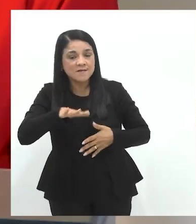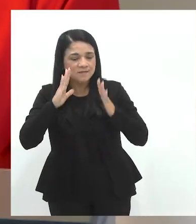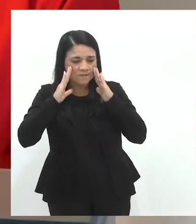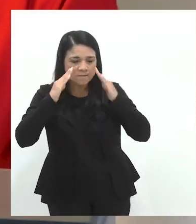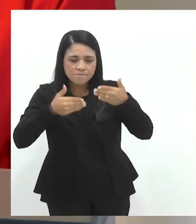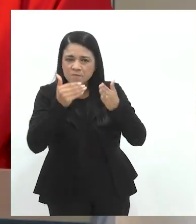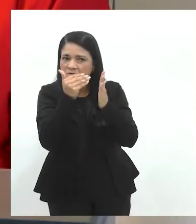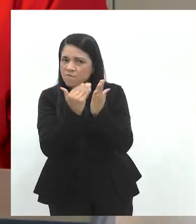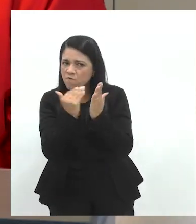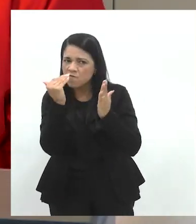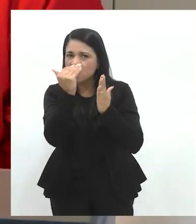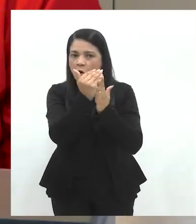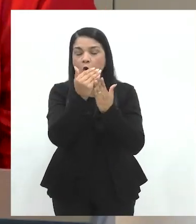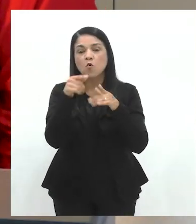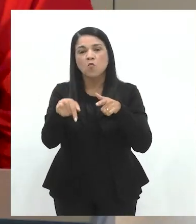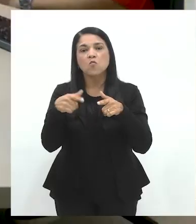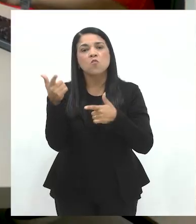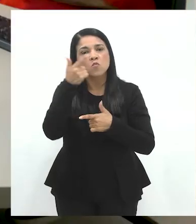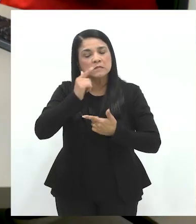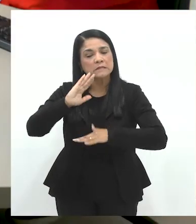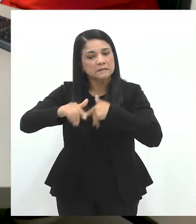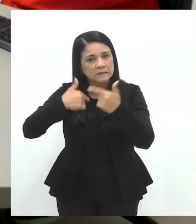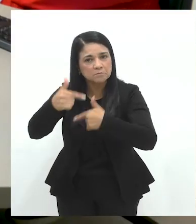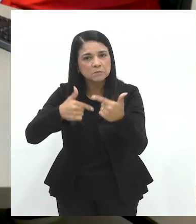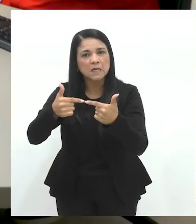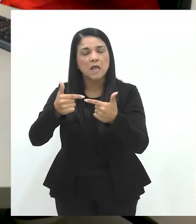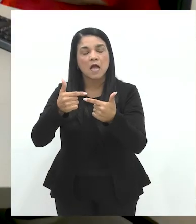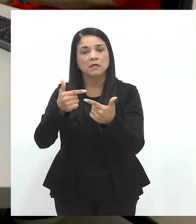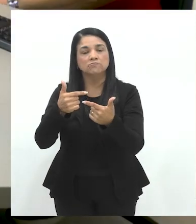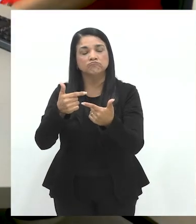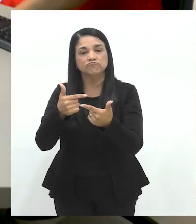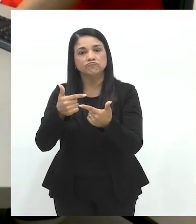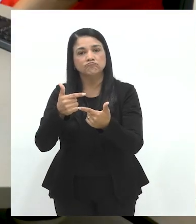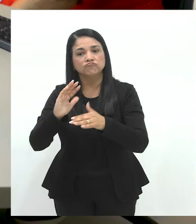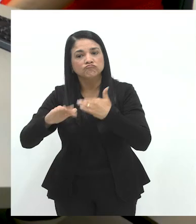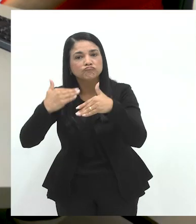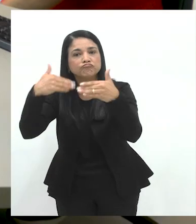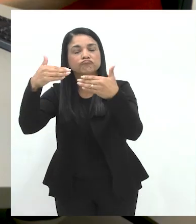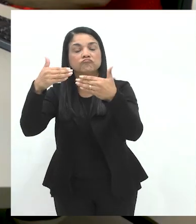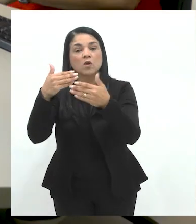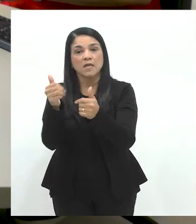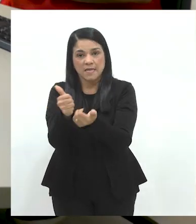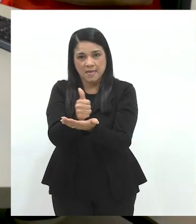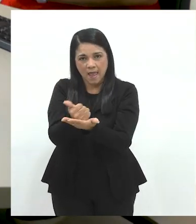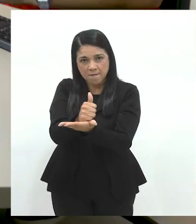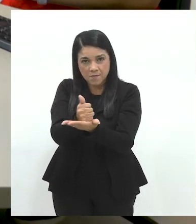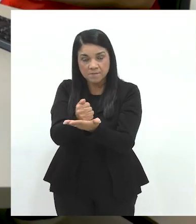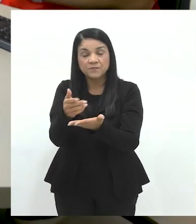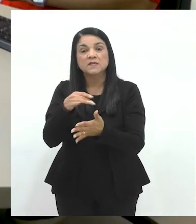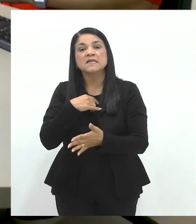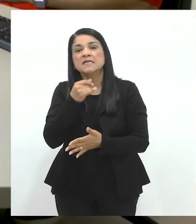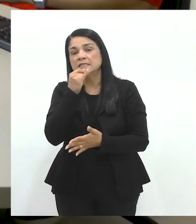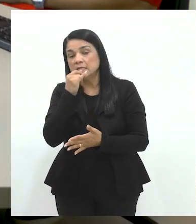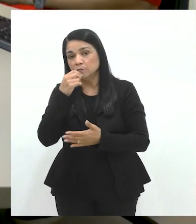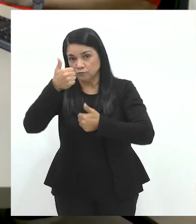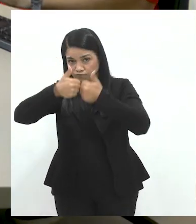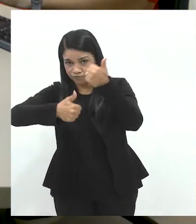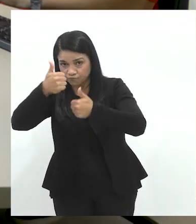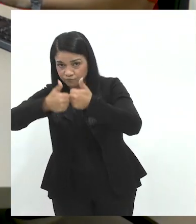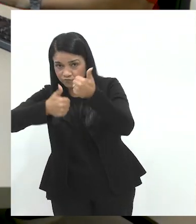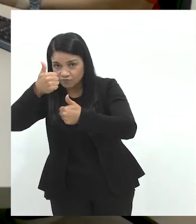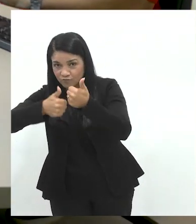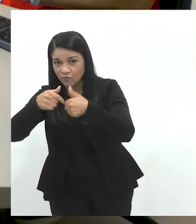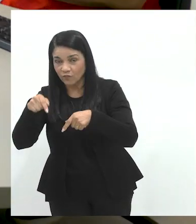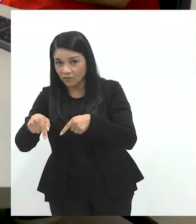elas podem aprender a trabalhar no desenvolvimento dos games. Então, será que tem um momento certo, precoce? Por exemplo, o jogador de